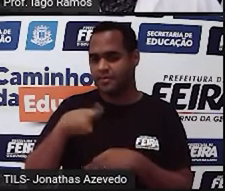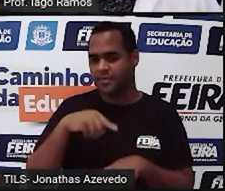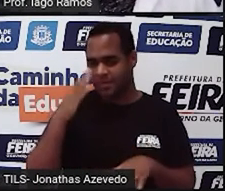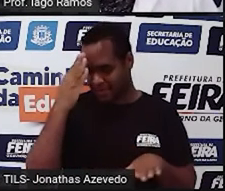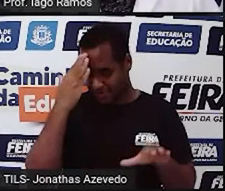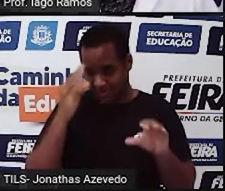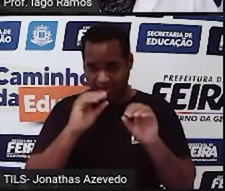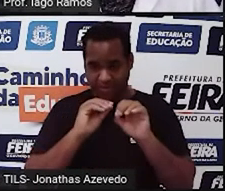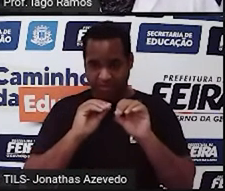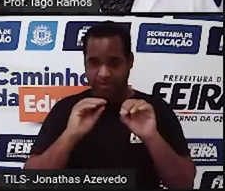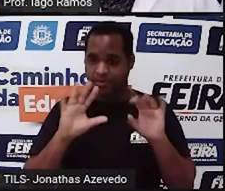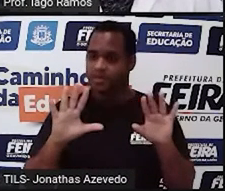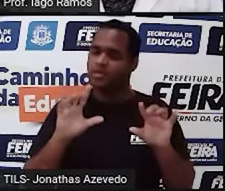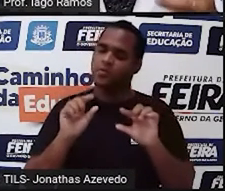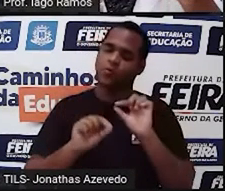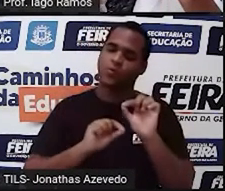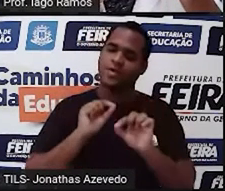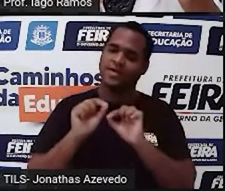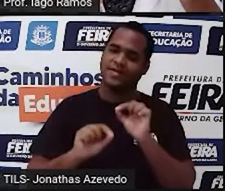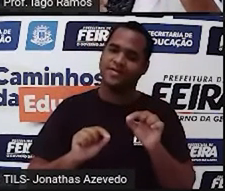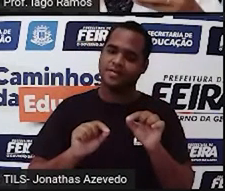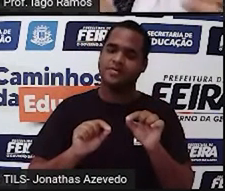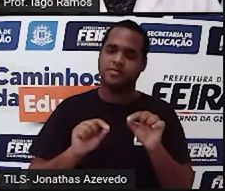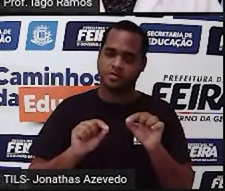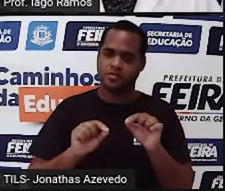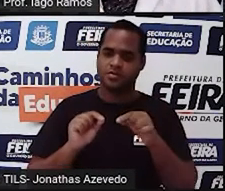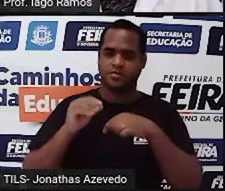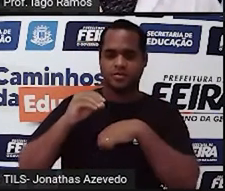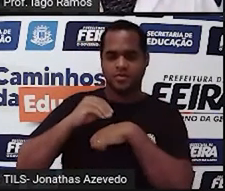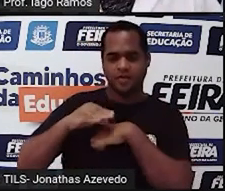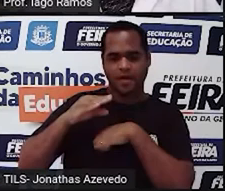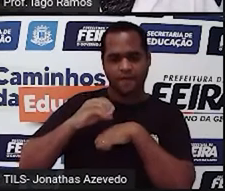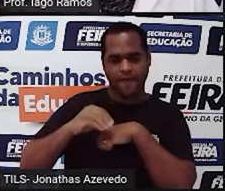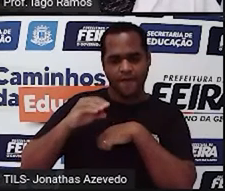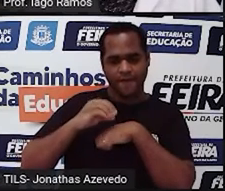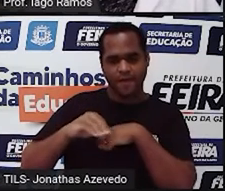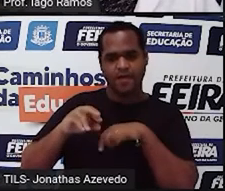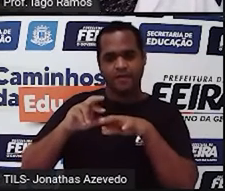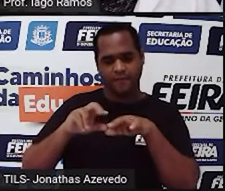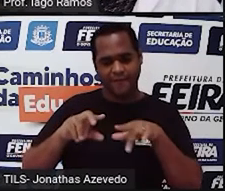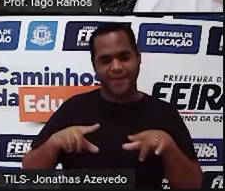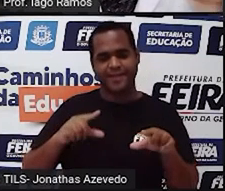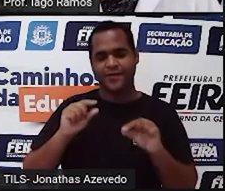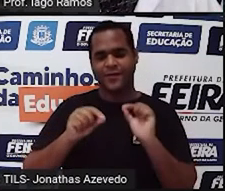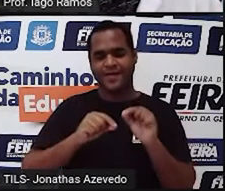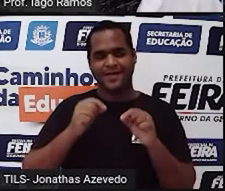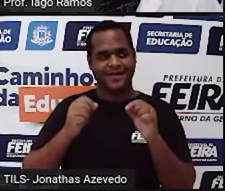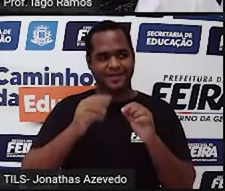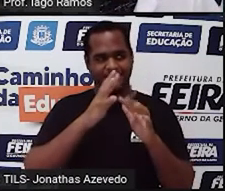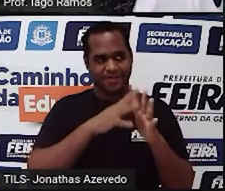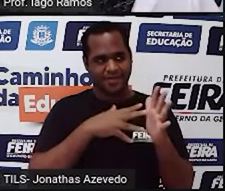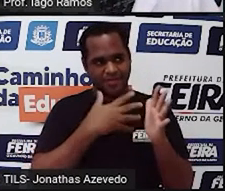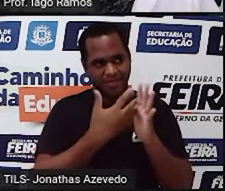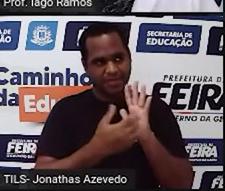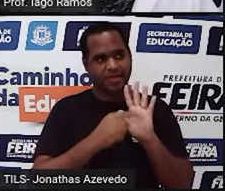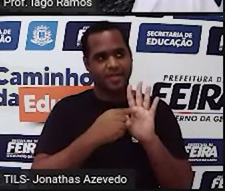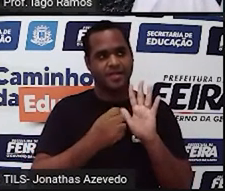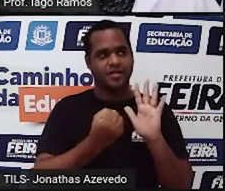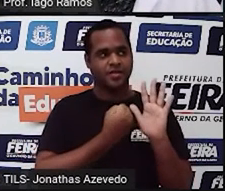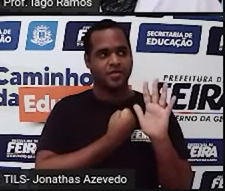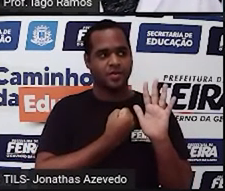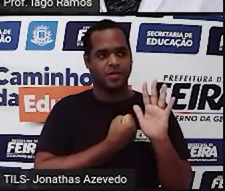entender né aquelas informações que estão na tabela aqueles números né